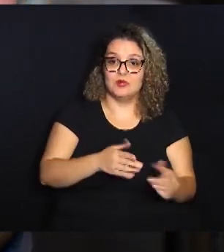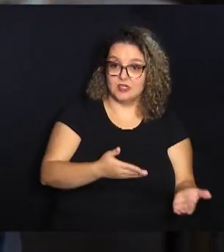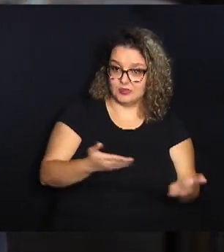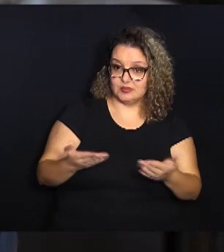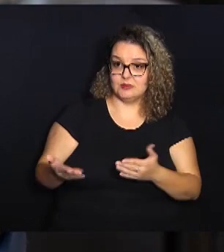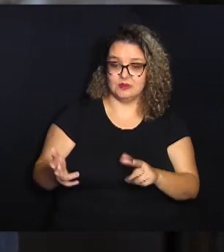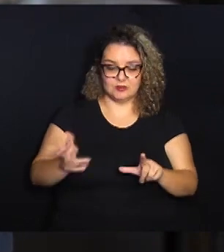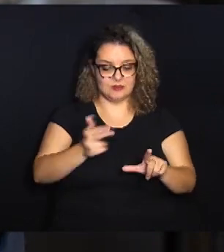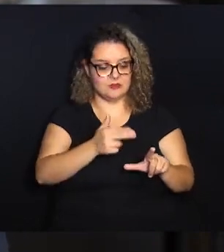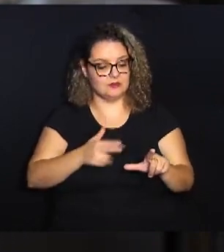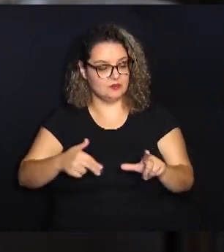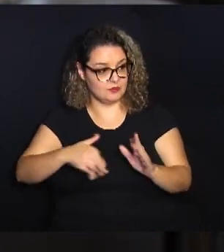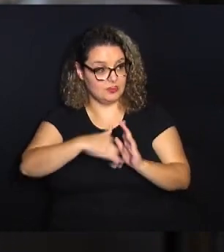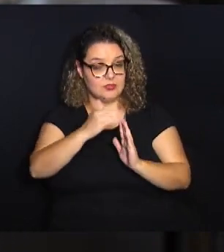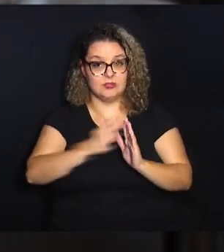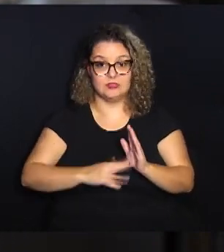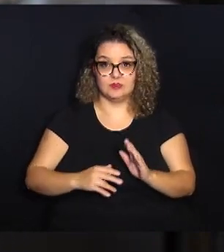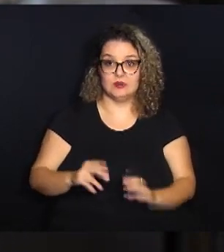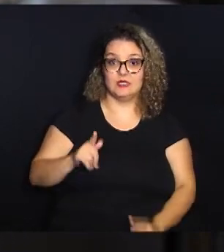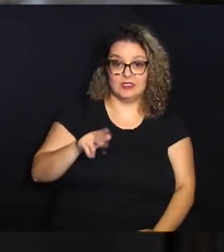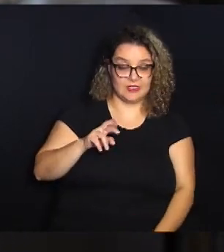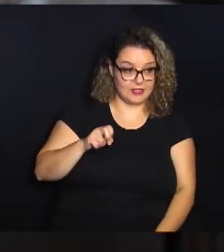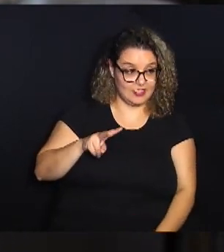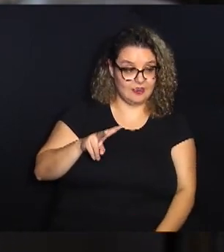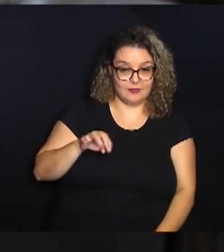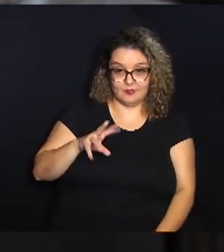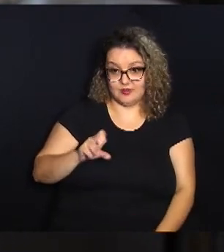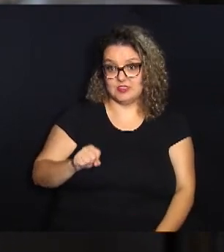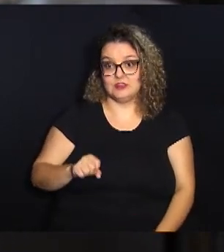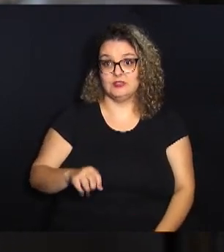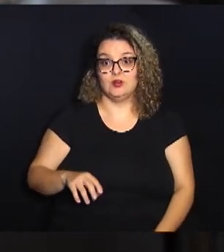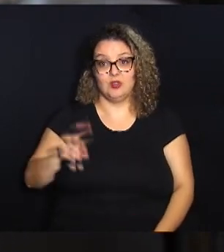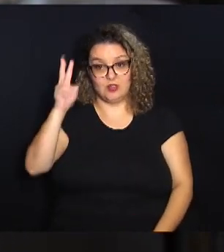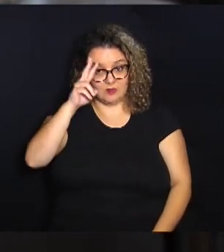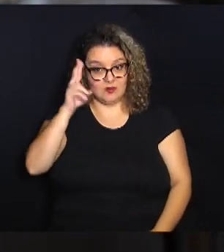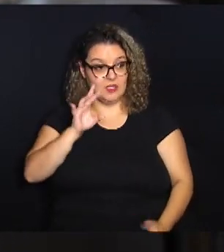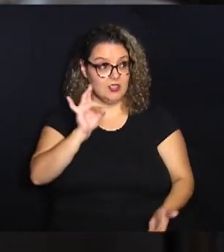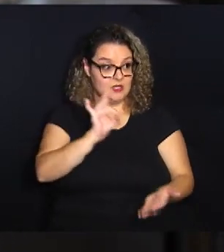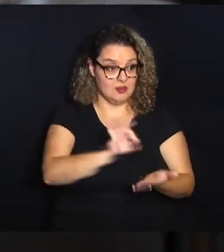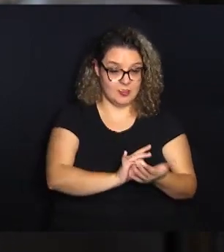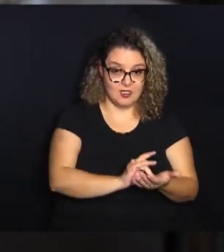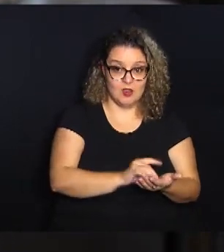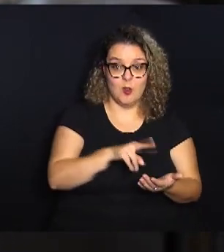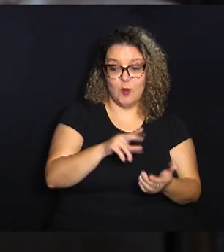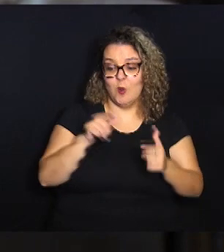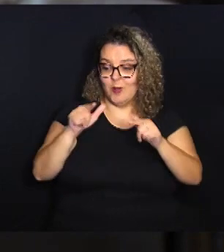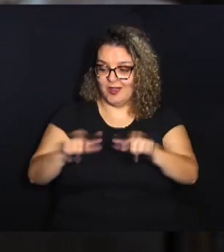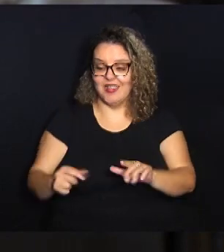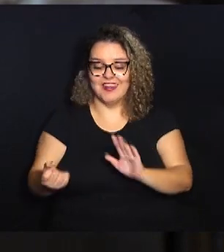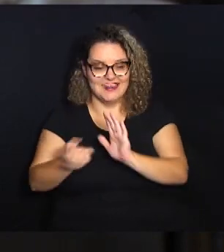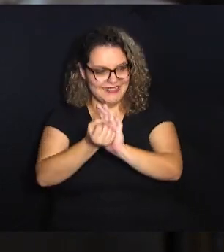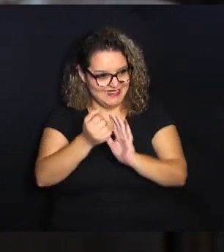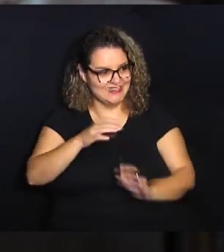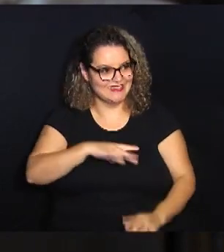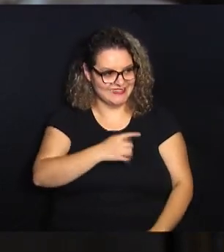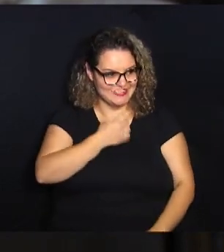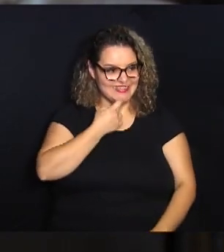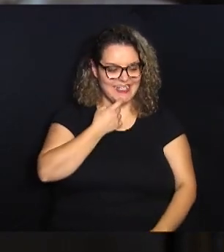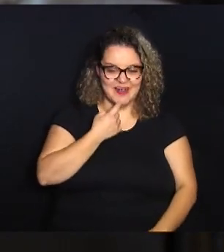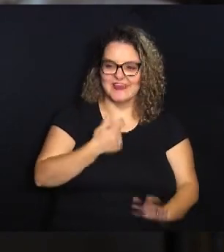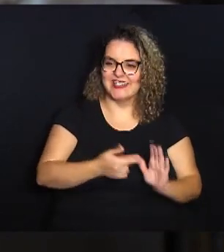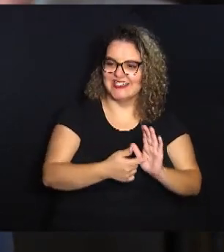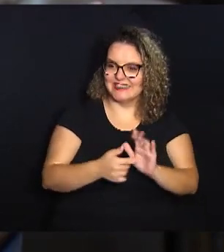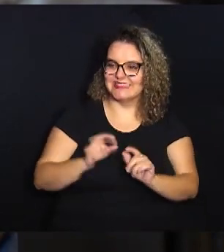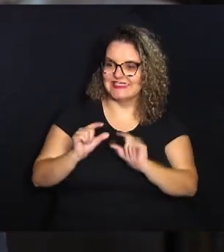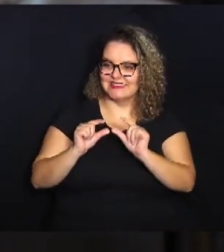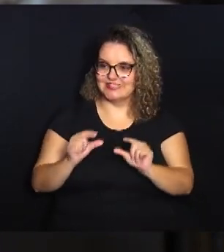apresentaram desenhos, pinturas, gravuras de fatos ou locais simbólicos de Campinas, né? Demonstrando um pouco